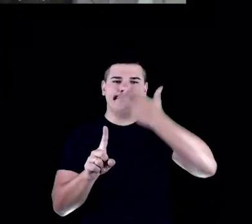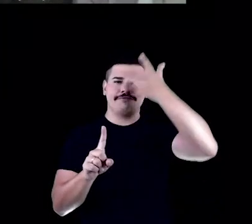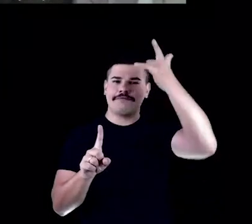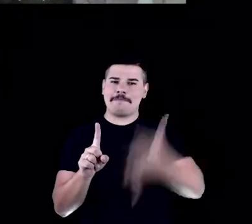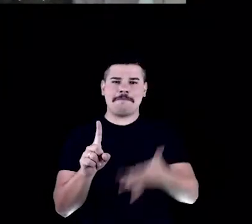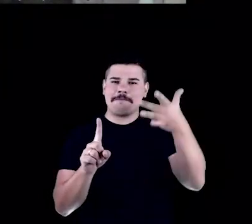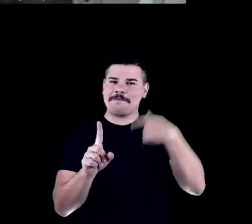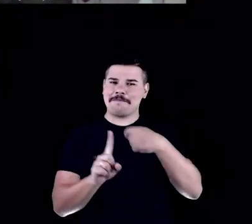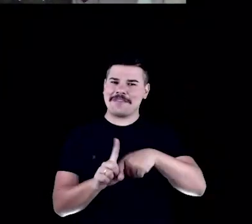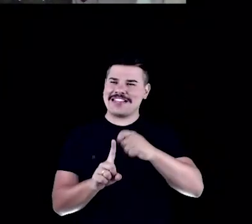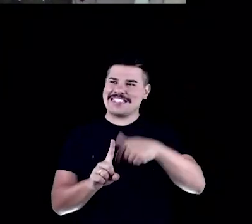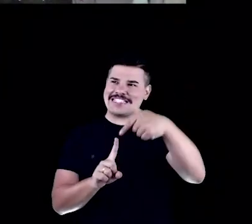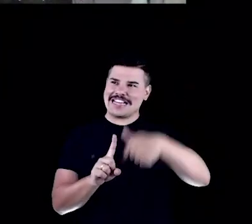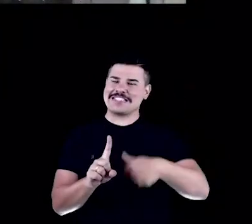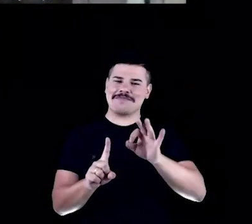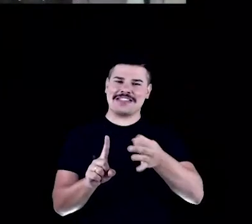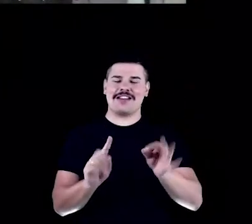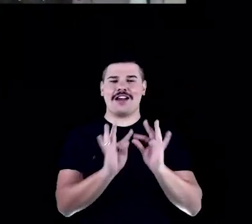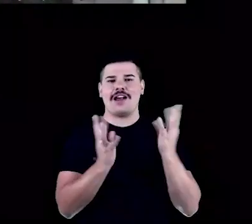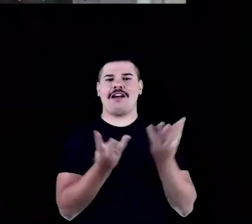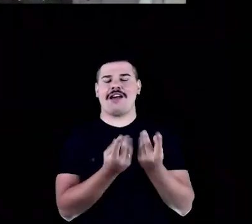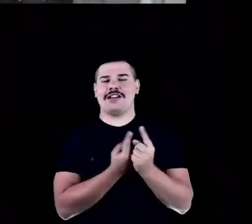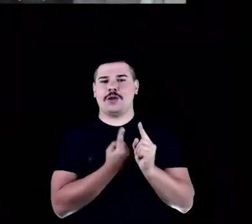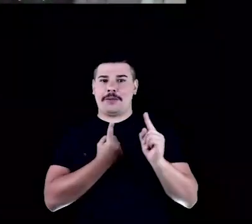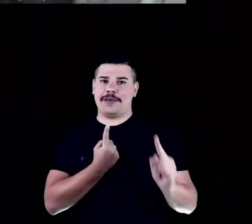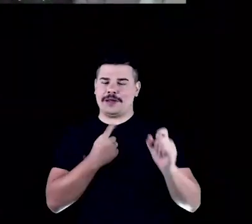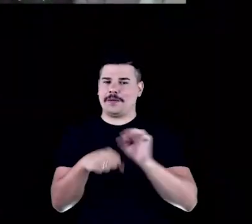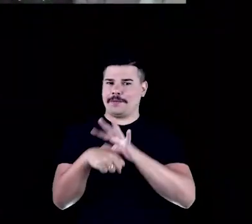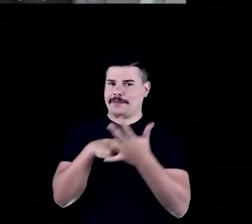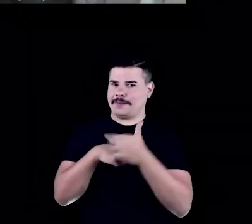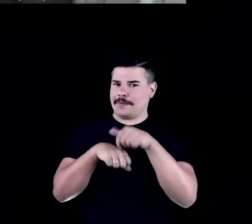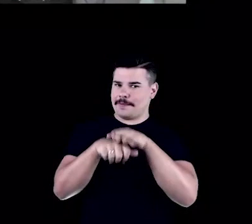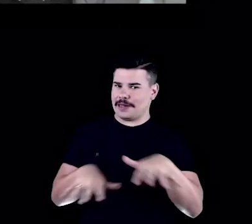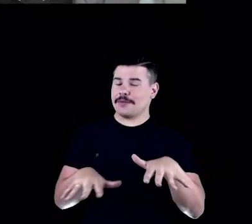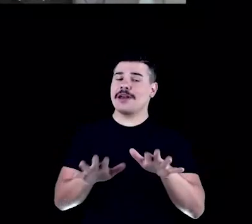7 fucking meses na situação da pandemia. E do isolamento social, né?